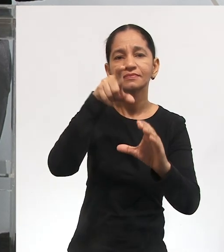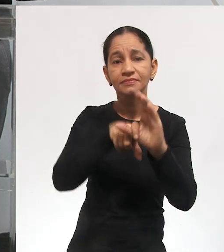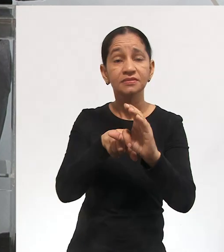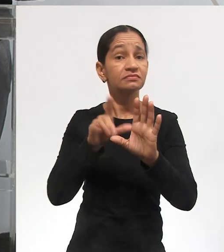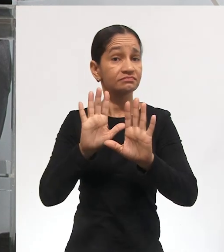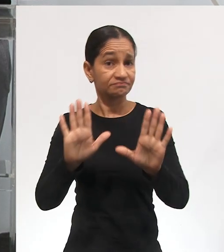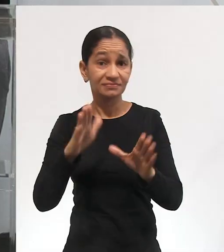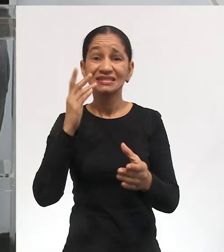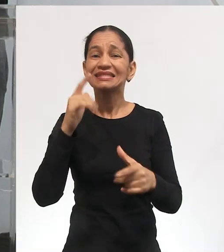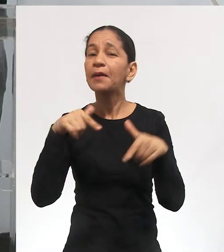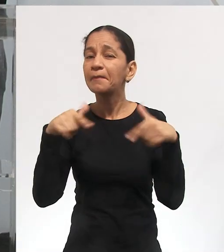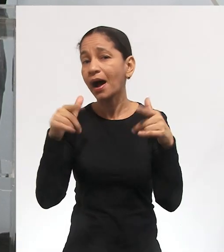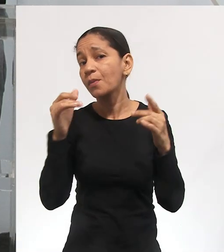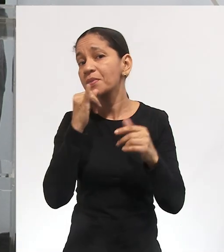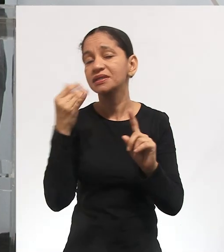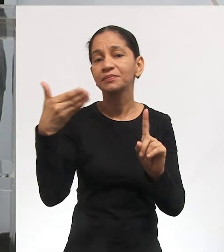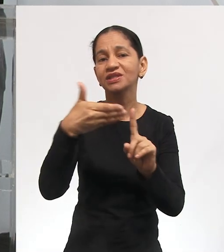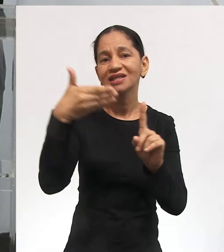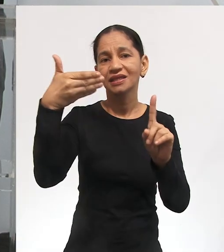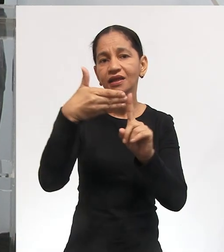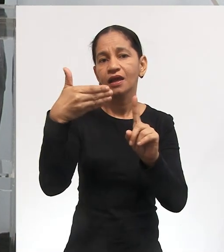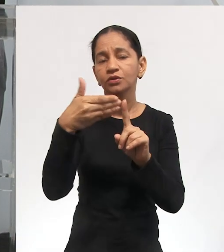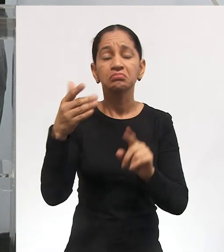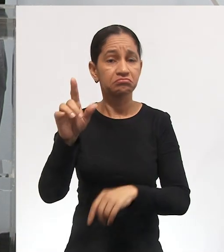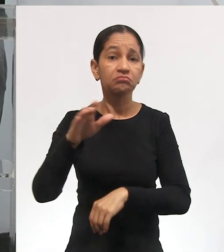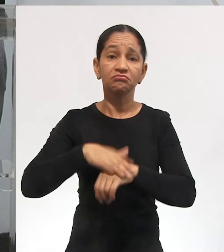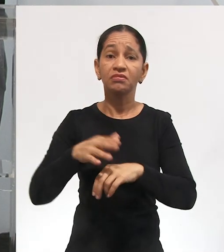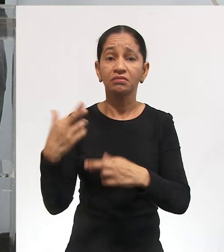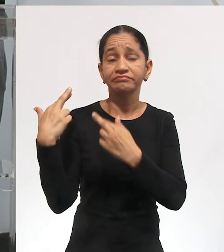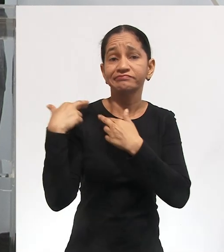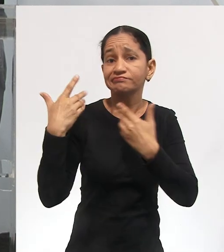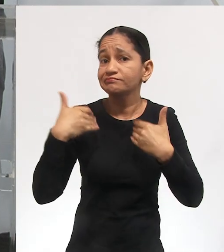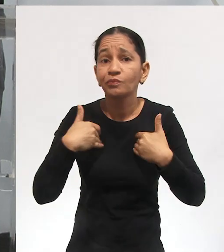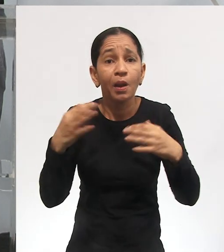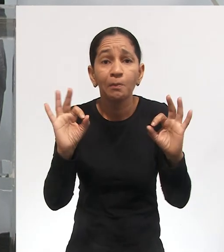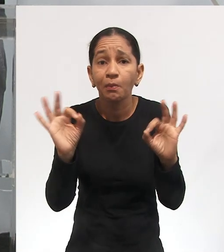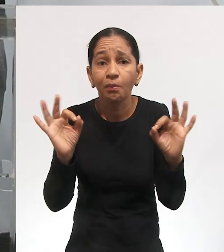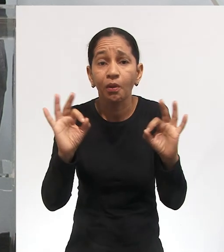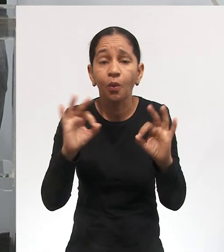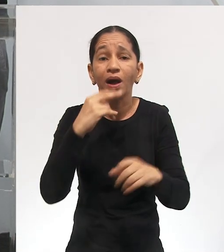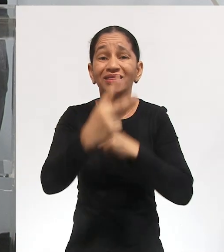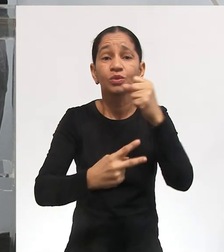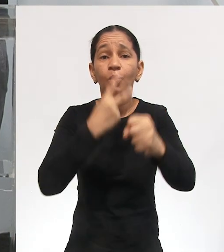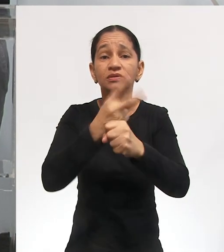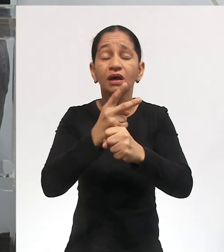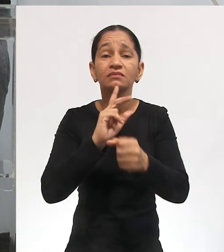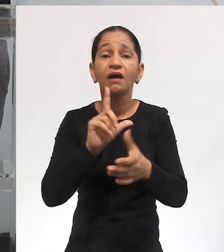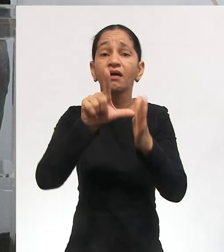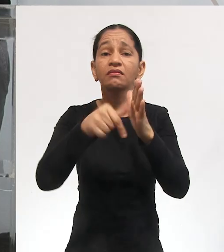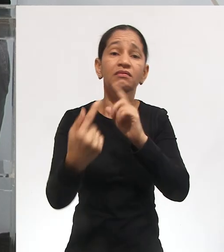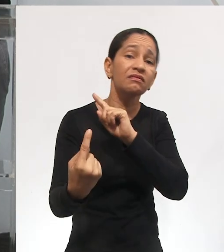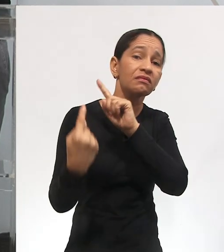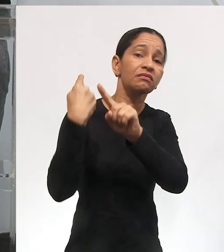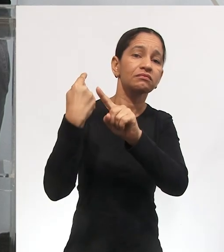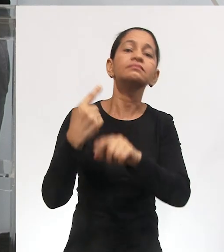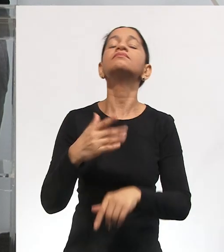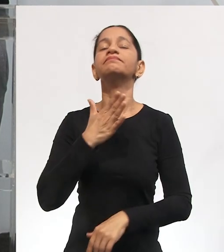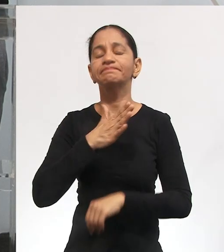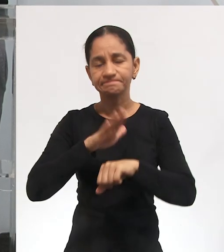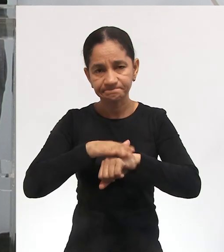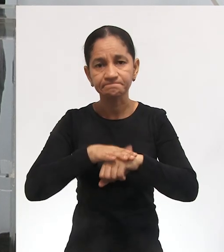meu empregado, eu vou ter que pagar, ainda que esse débito seja referente a 2 anos atrás, 3 anos